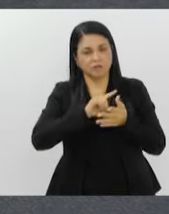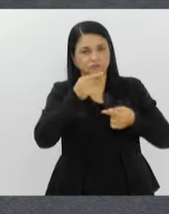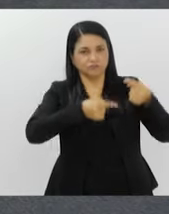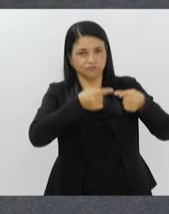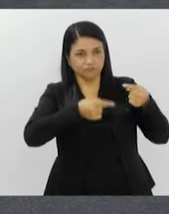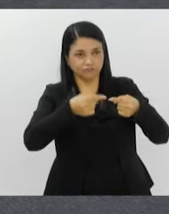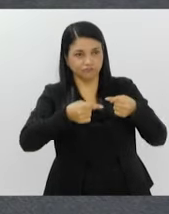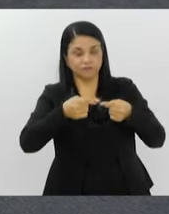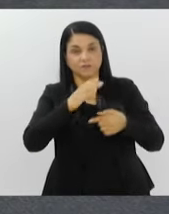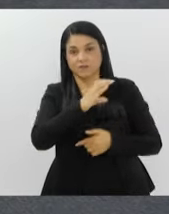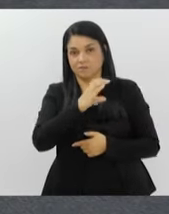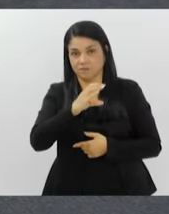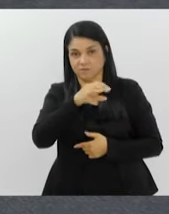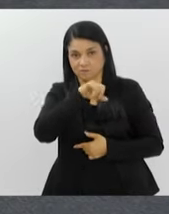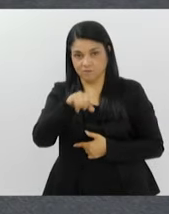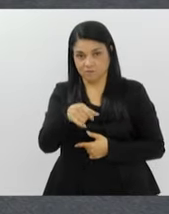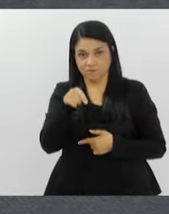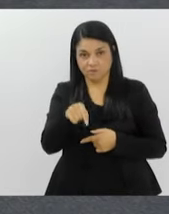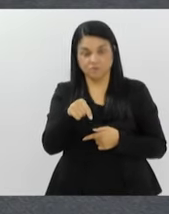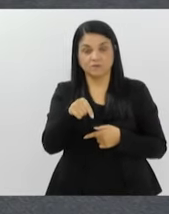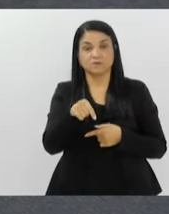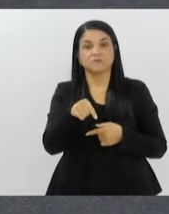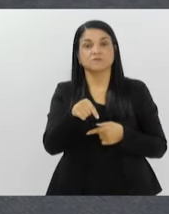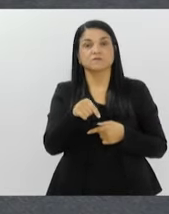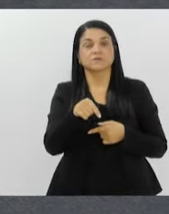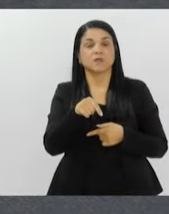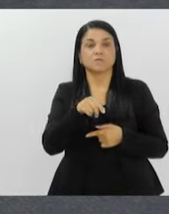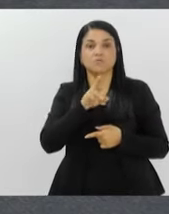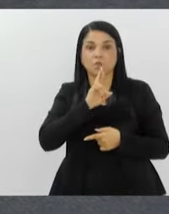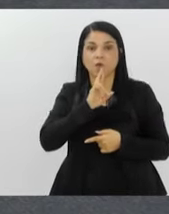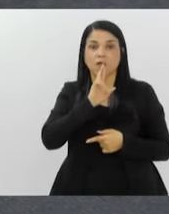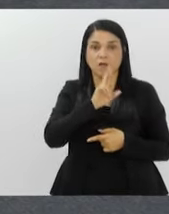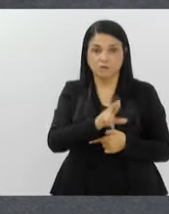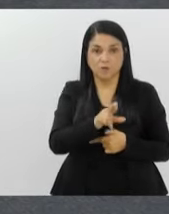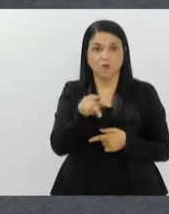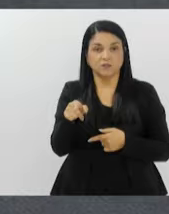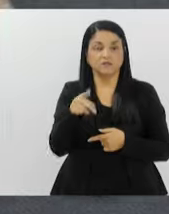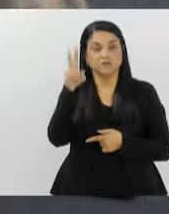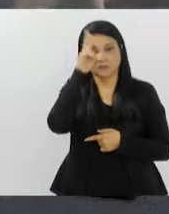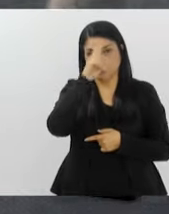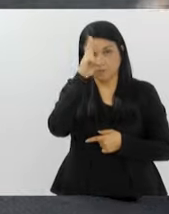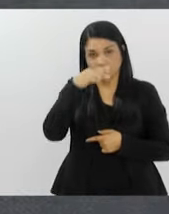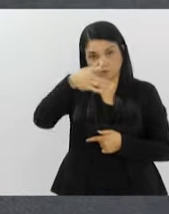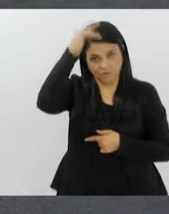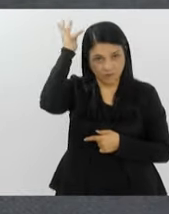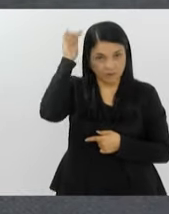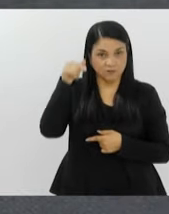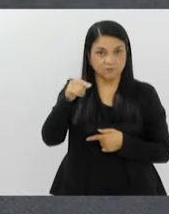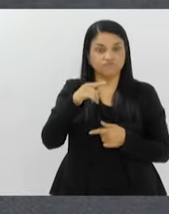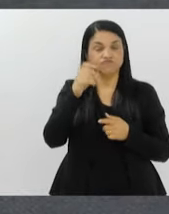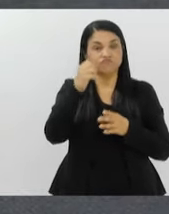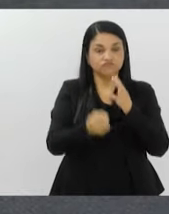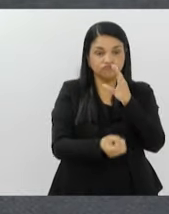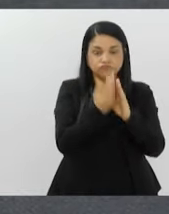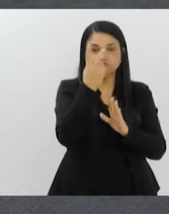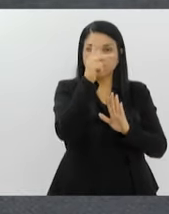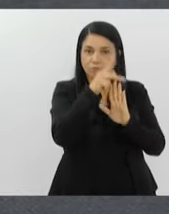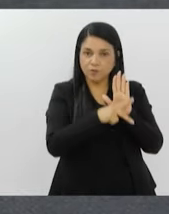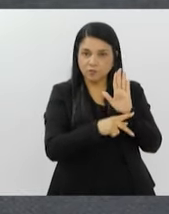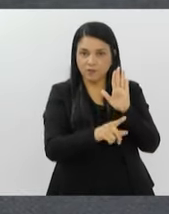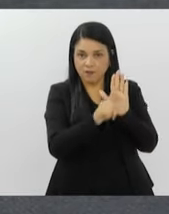ccj e produto dessa discussão como bem lembrou agora o deputado Fred Pacheco nós fizemos um projeto